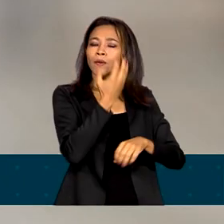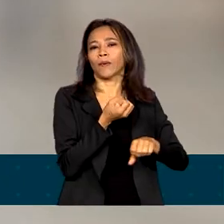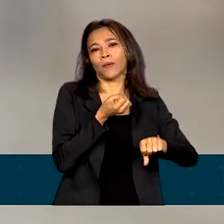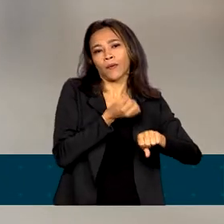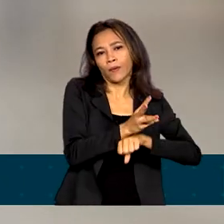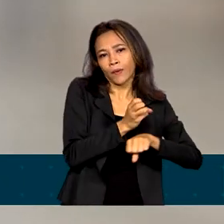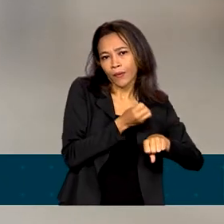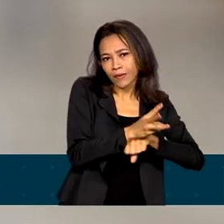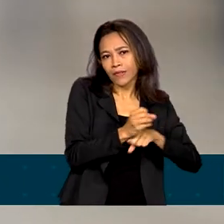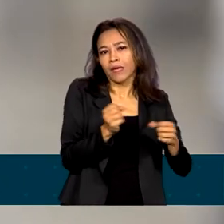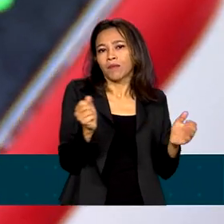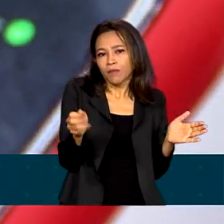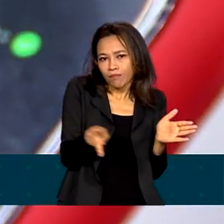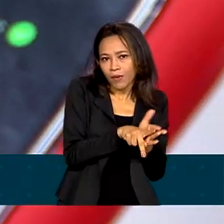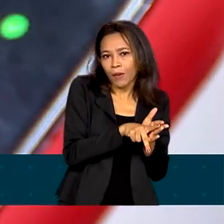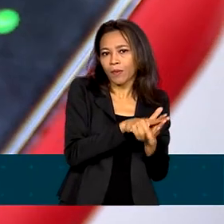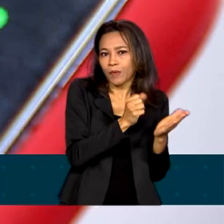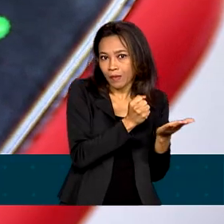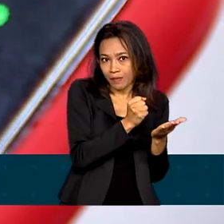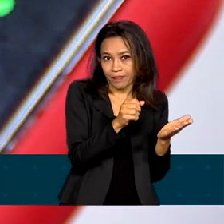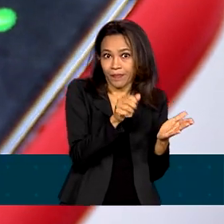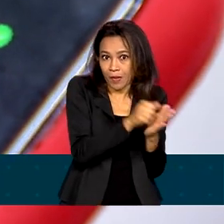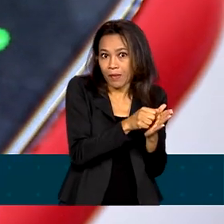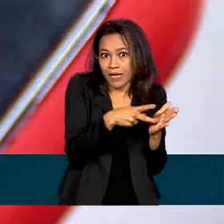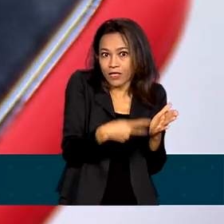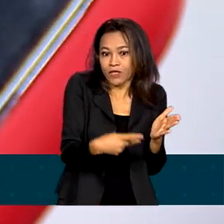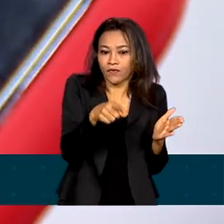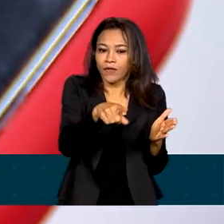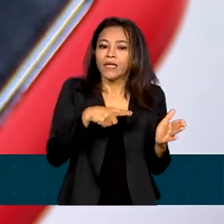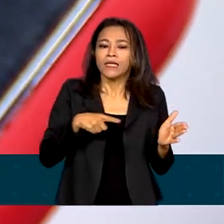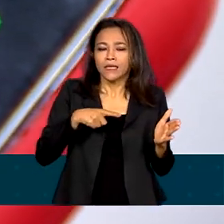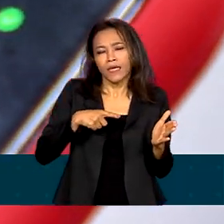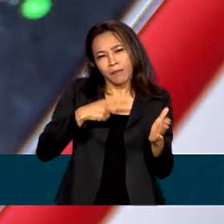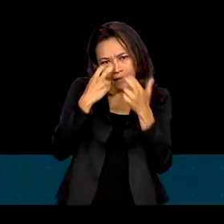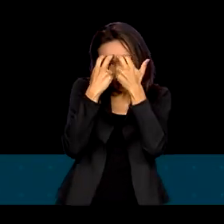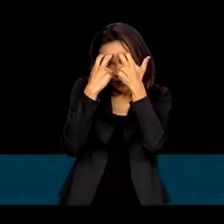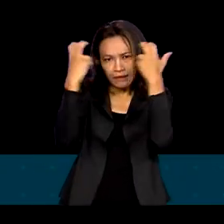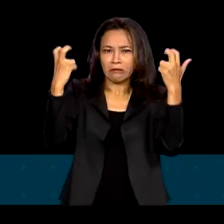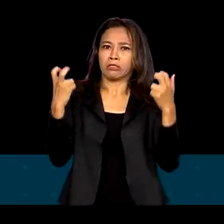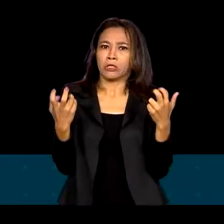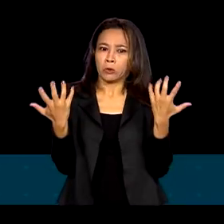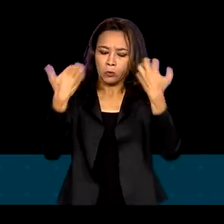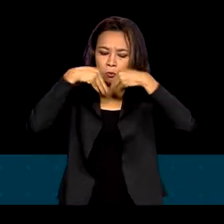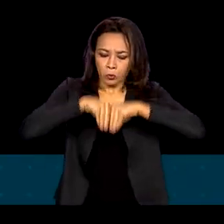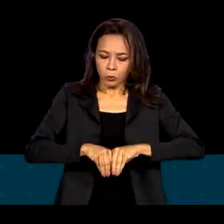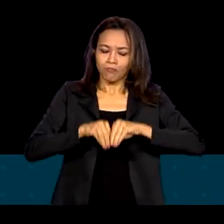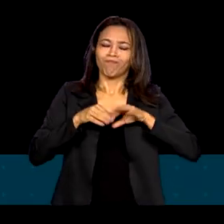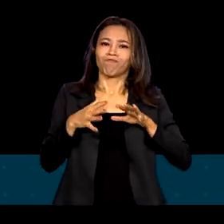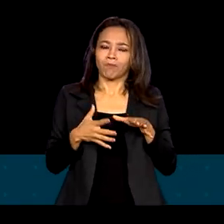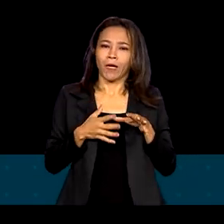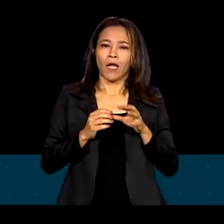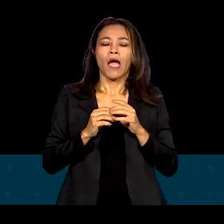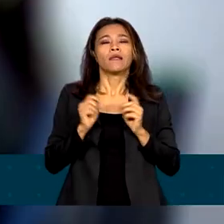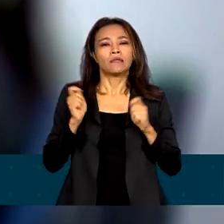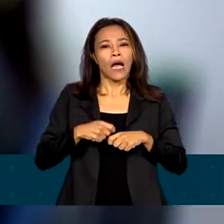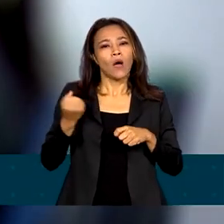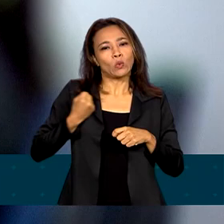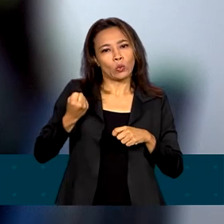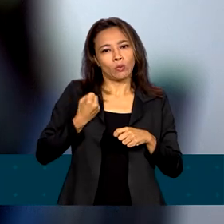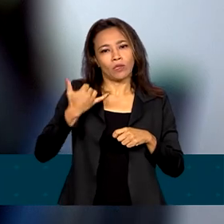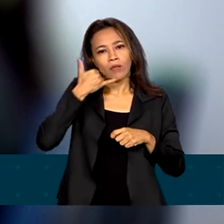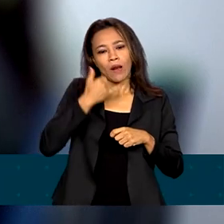aplicativo. A nova ferramenta conta com tecnologia de inteligência artificial. É preciso registrar o número do celular